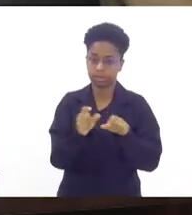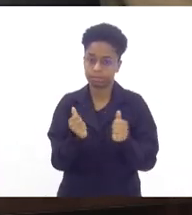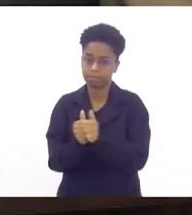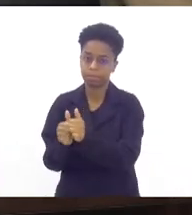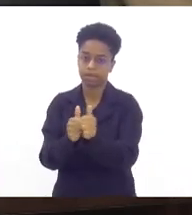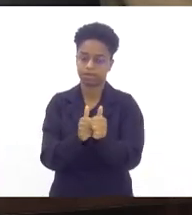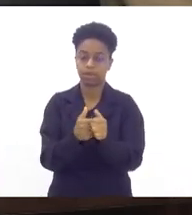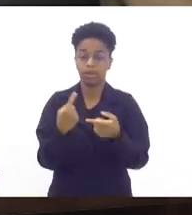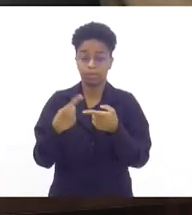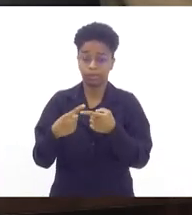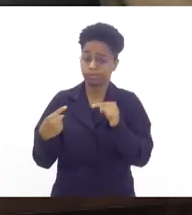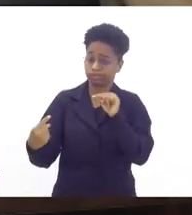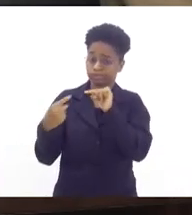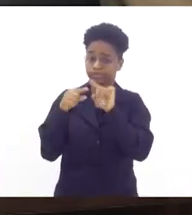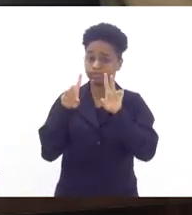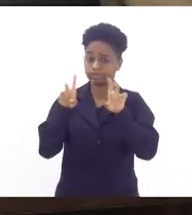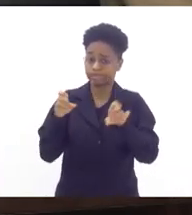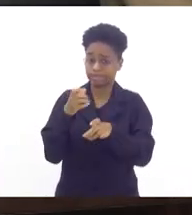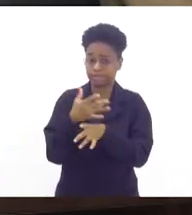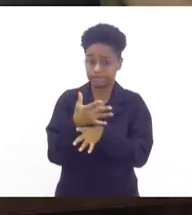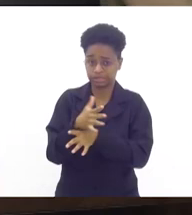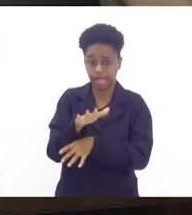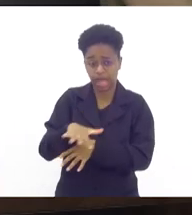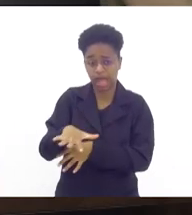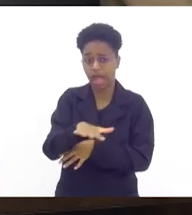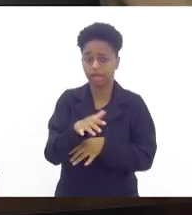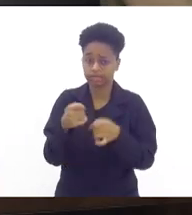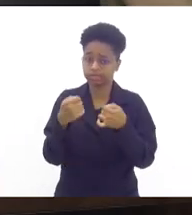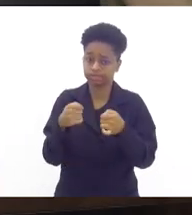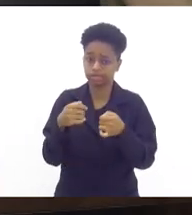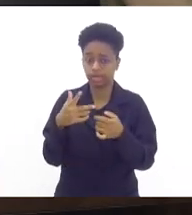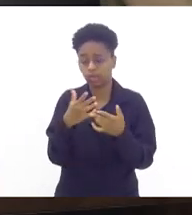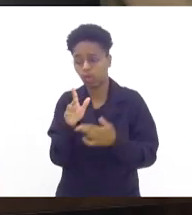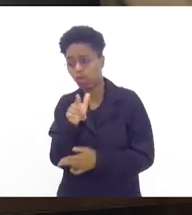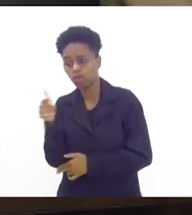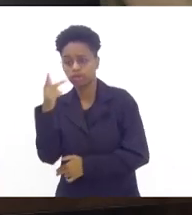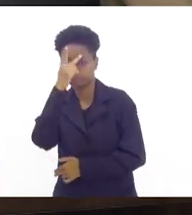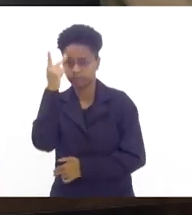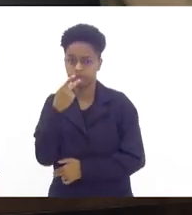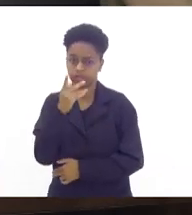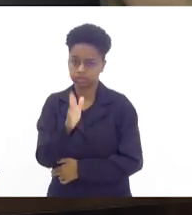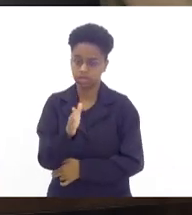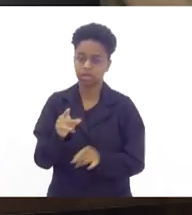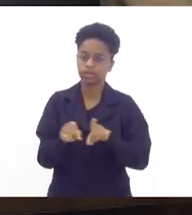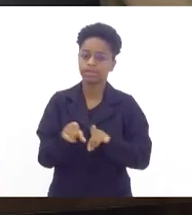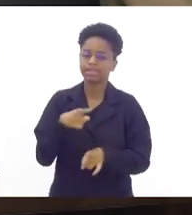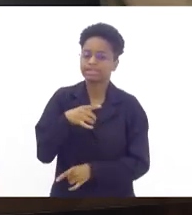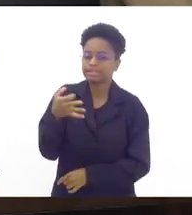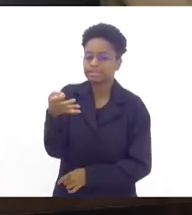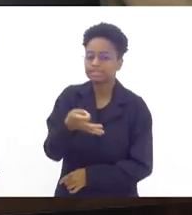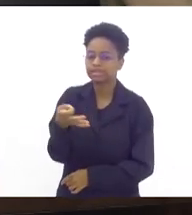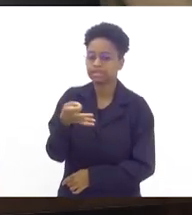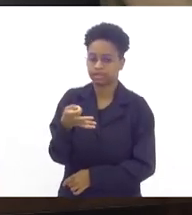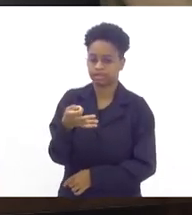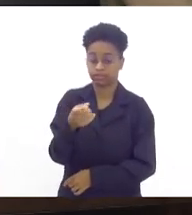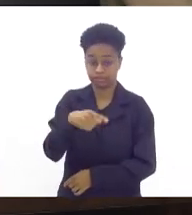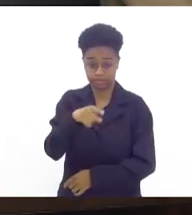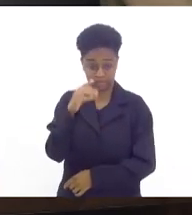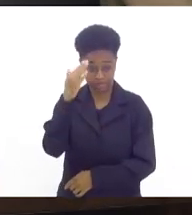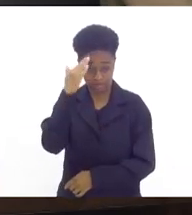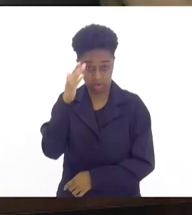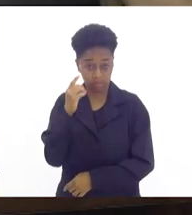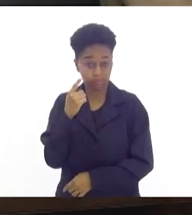Urbana como muitos falaram aqui e que tenho certeza para vocês terem uma ideia o futebol